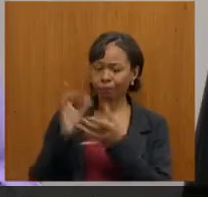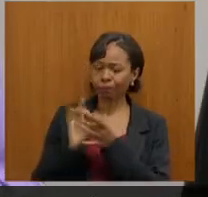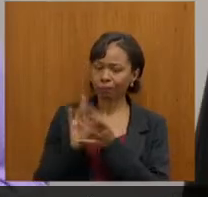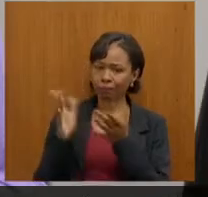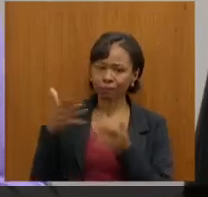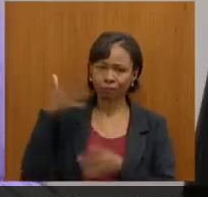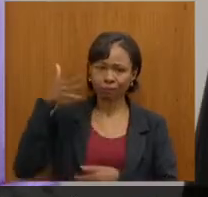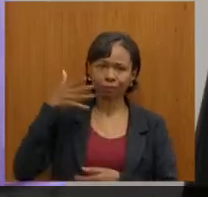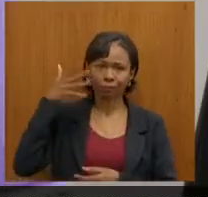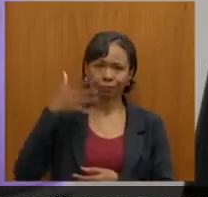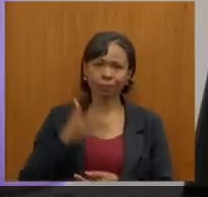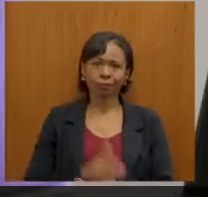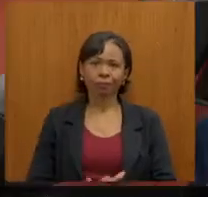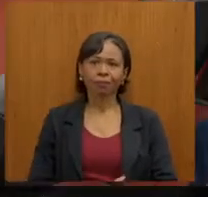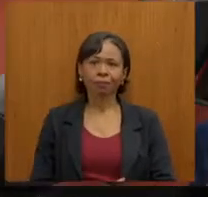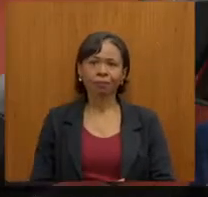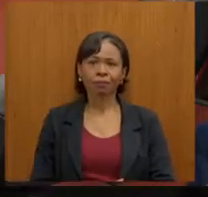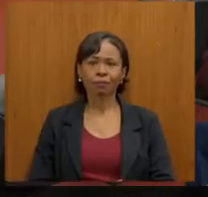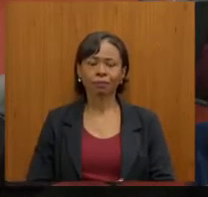palavra